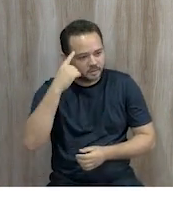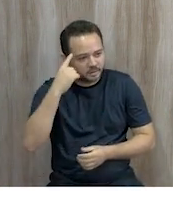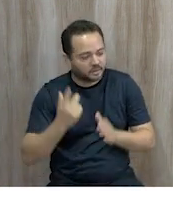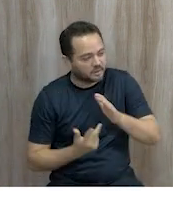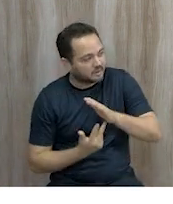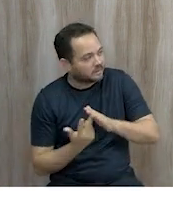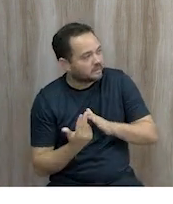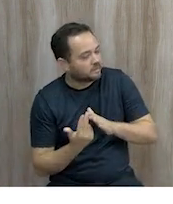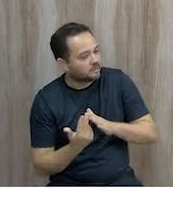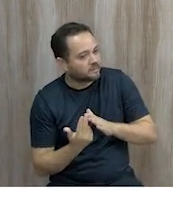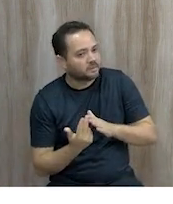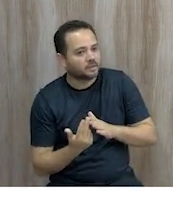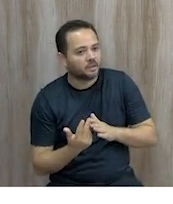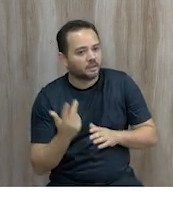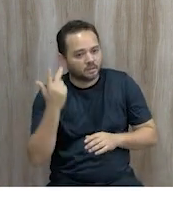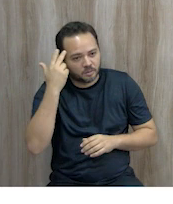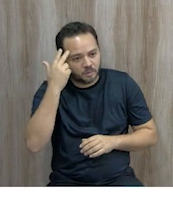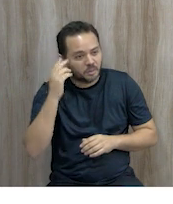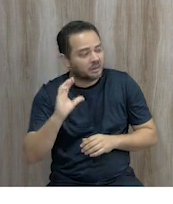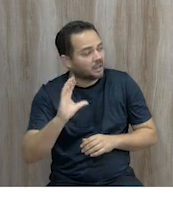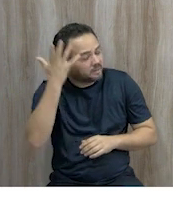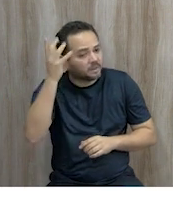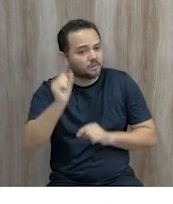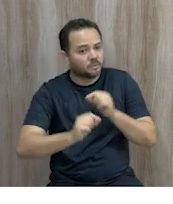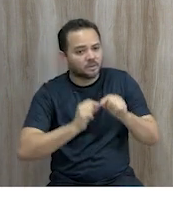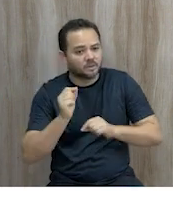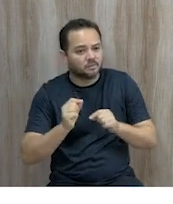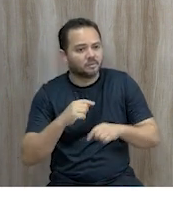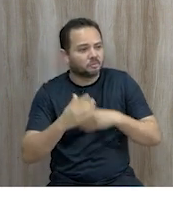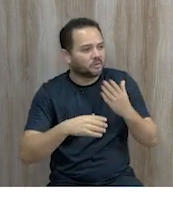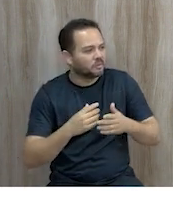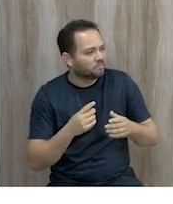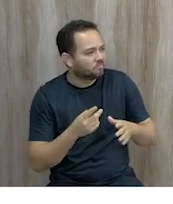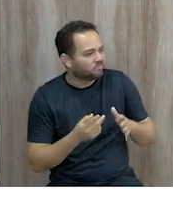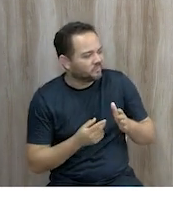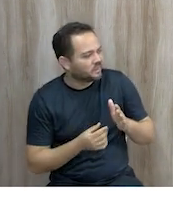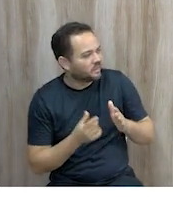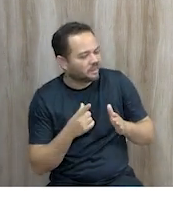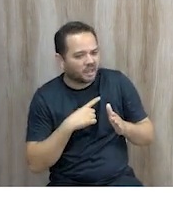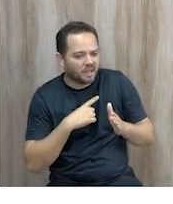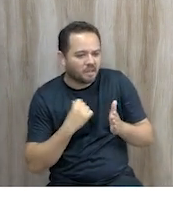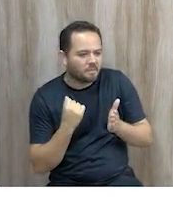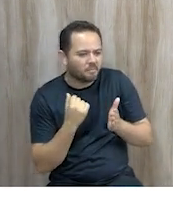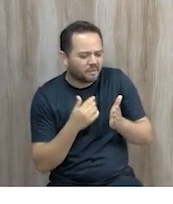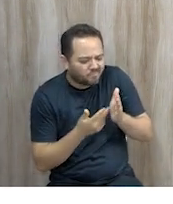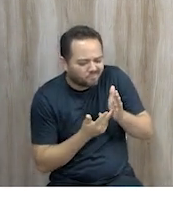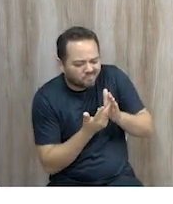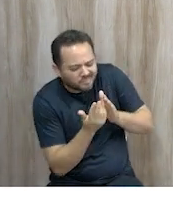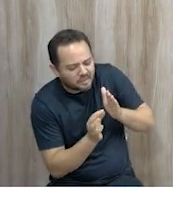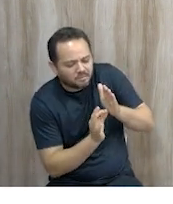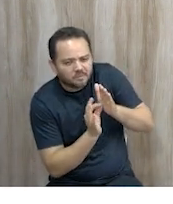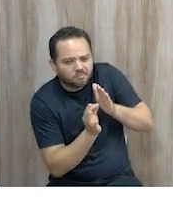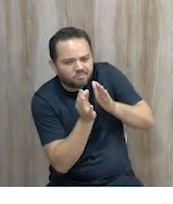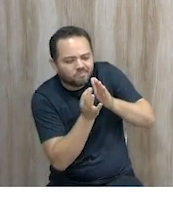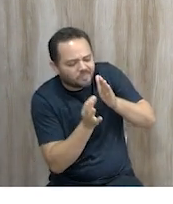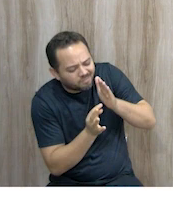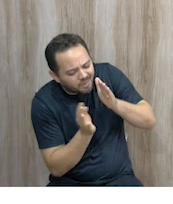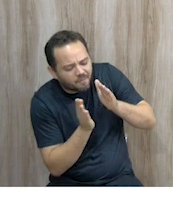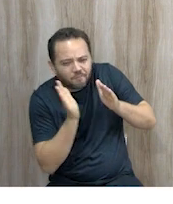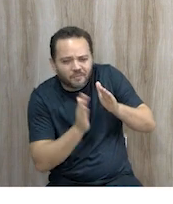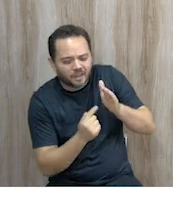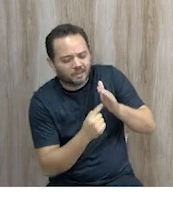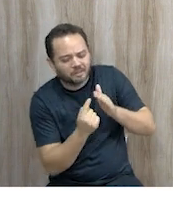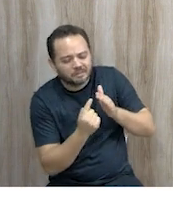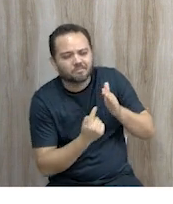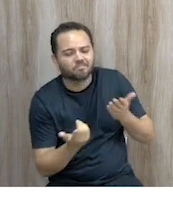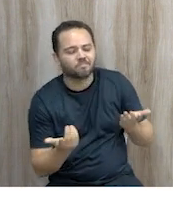tem sequelas estéticas, tá? Então a gente consegue perceber muito bem essa situação nesse caso. E